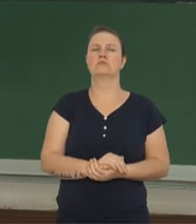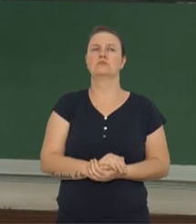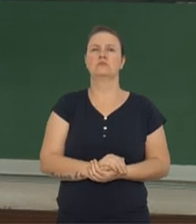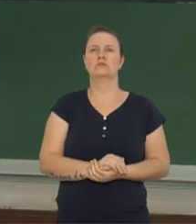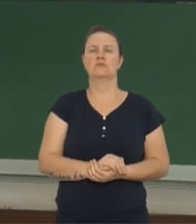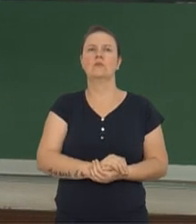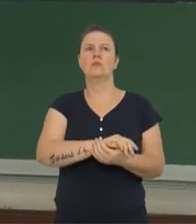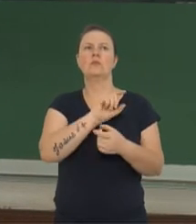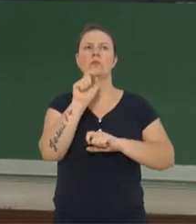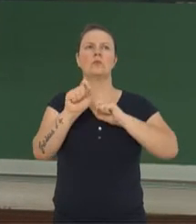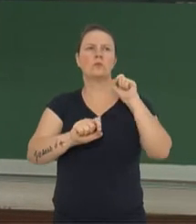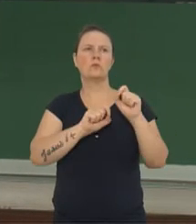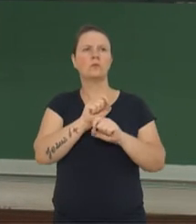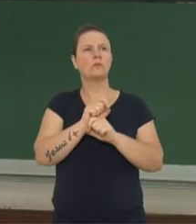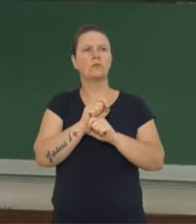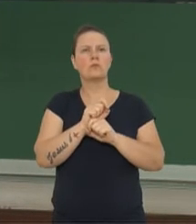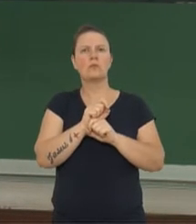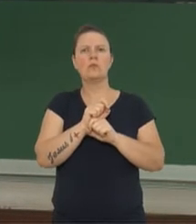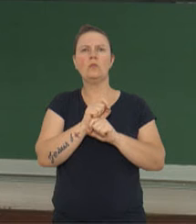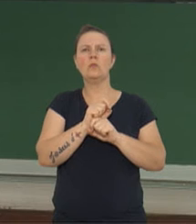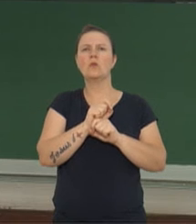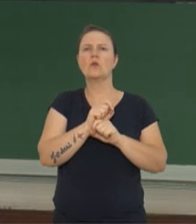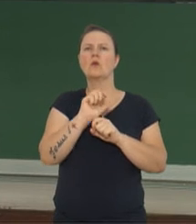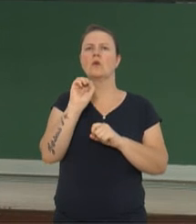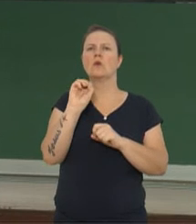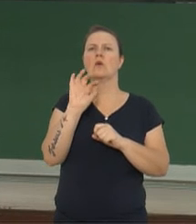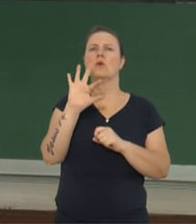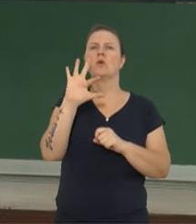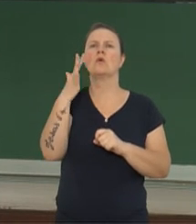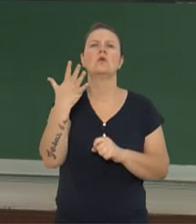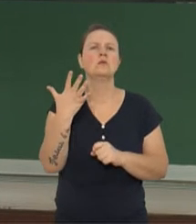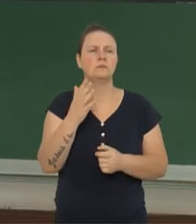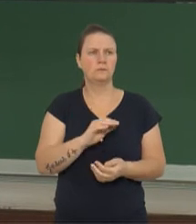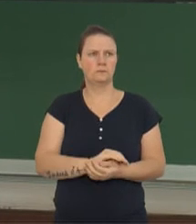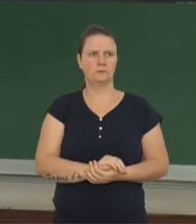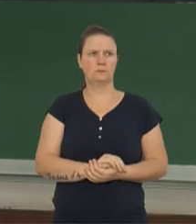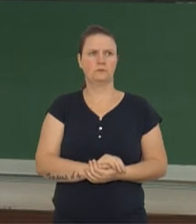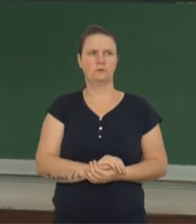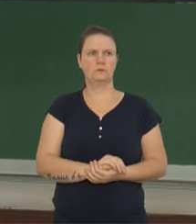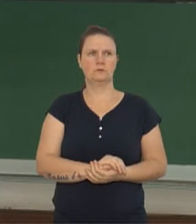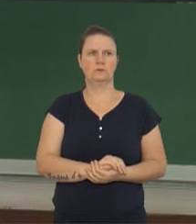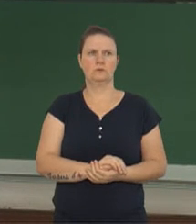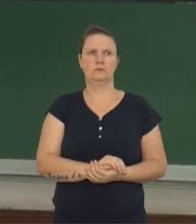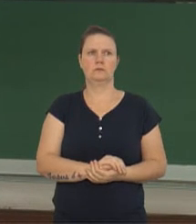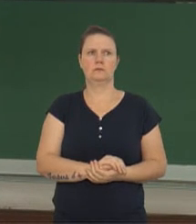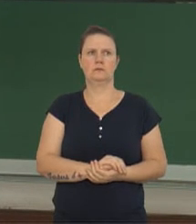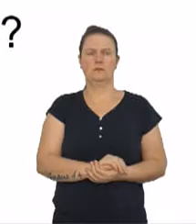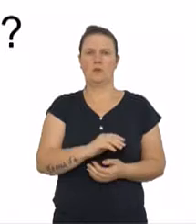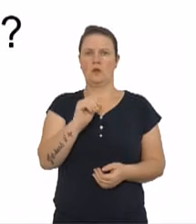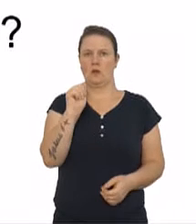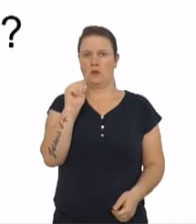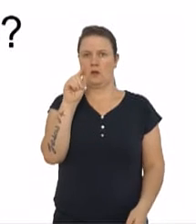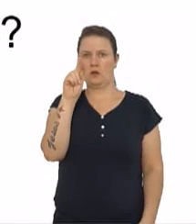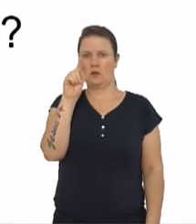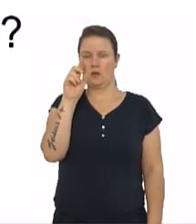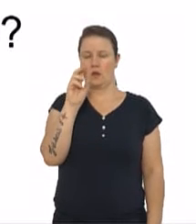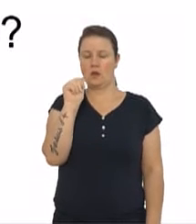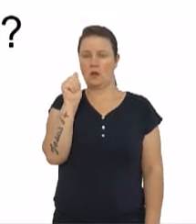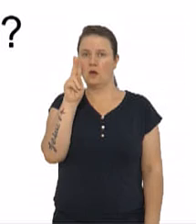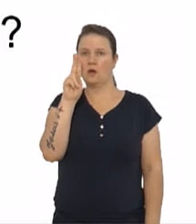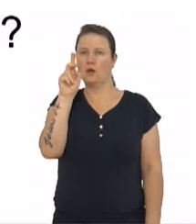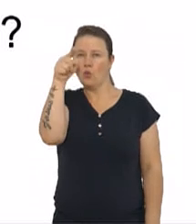ella. Qual será que foi a resposta da Real Academia Espanhola? A um, hay fuego en tu